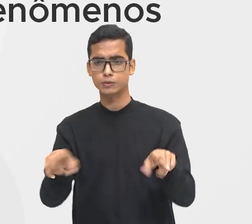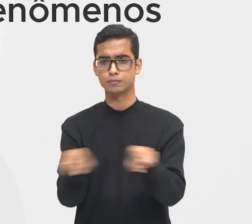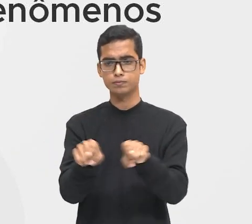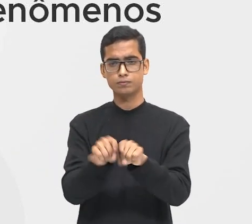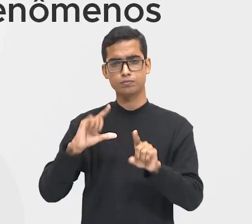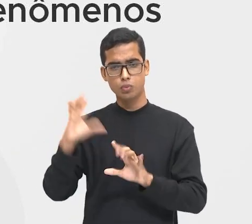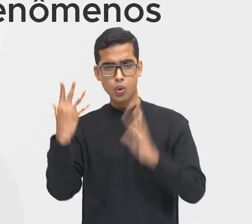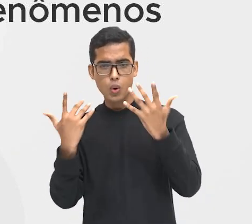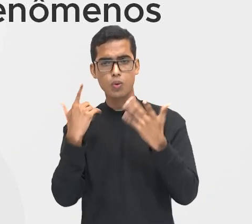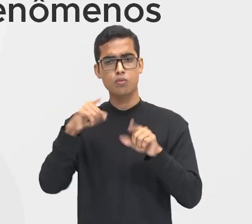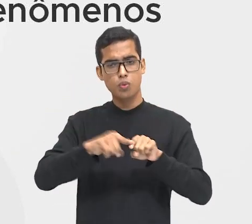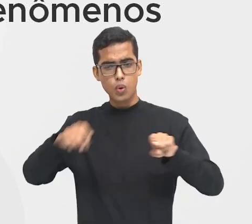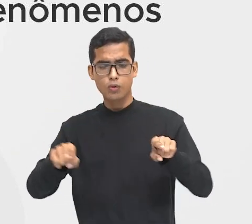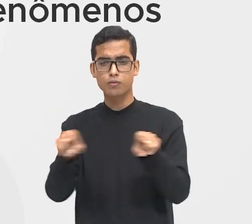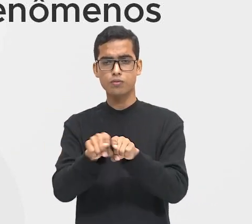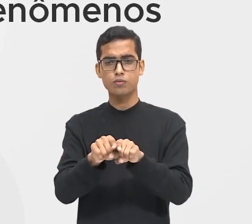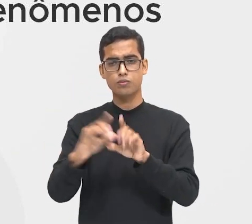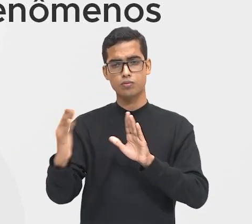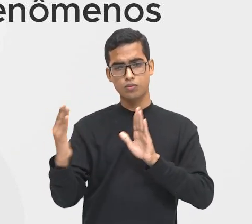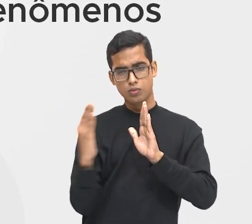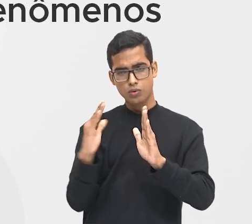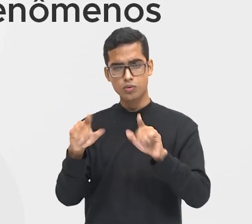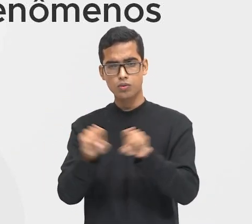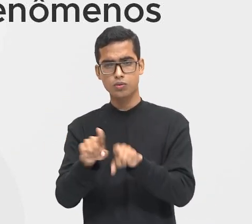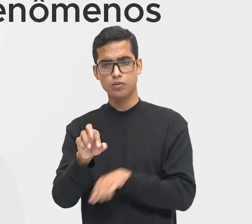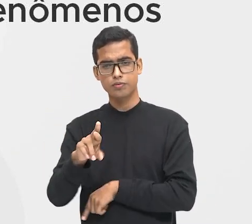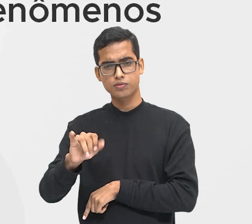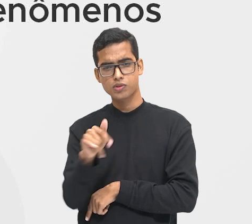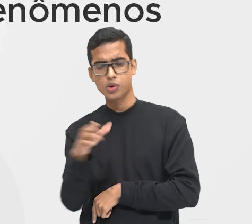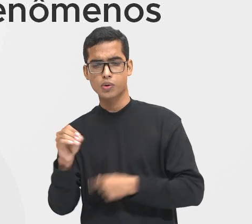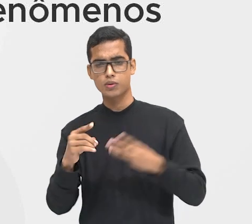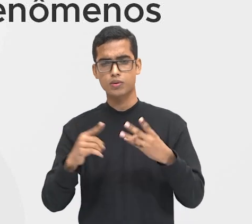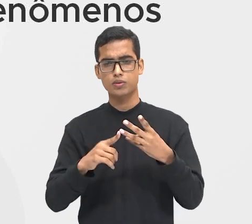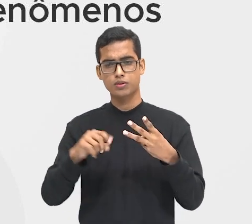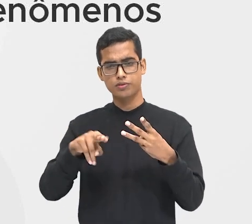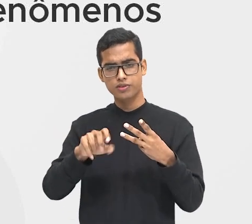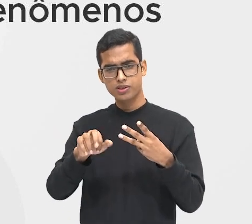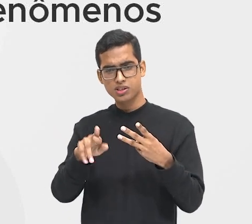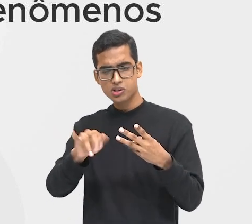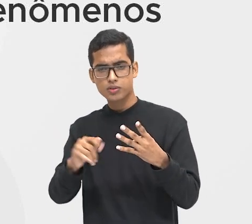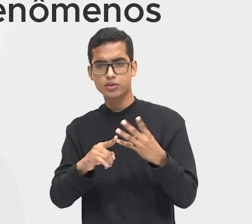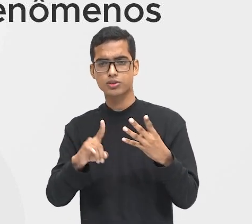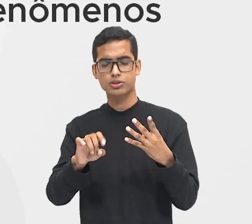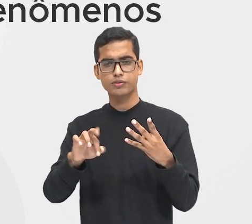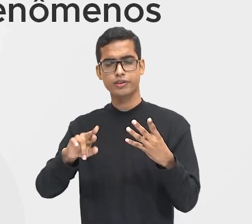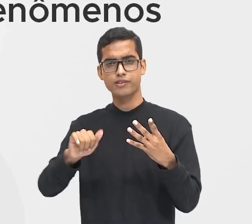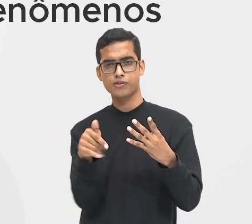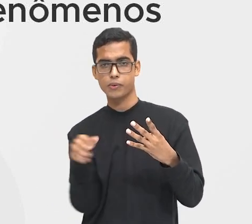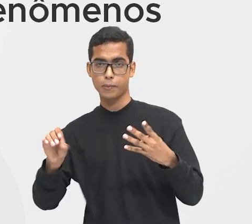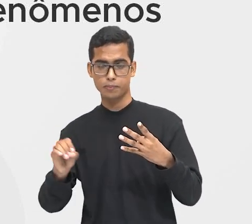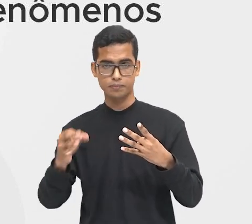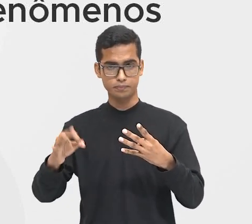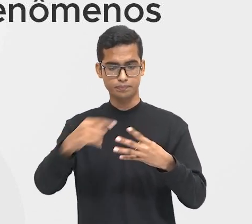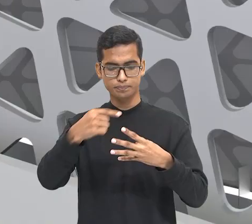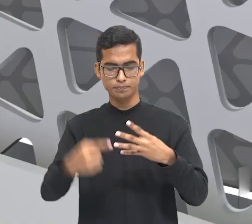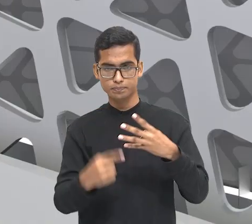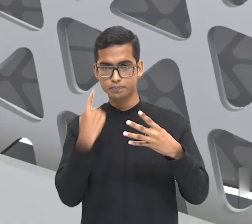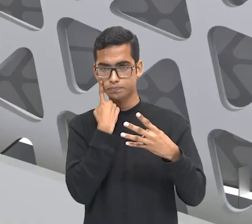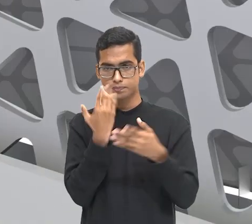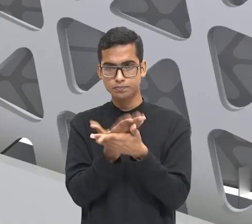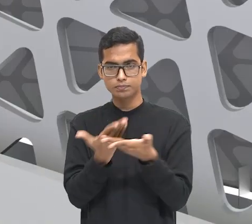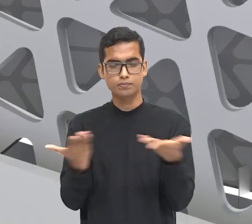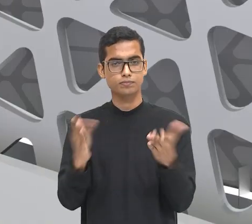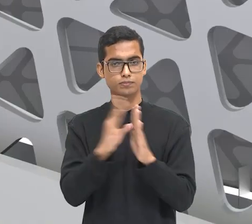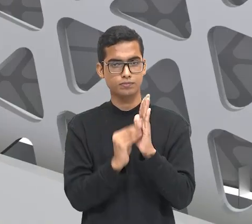do som, fenômenos ondulatórios, reflexão, refração, interferência e difração, né? Então esse aí